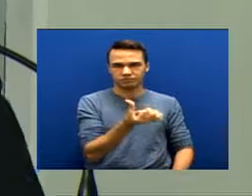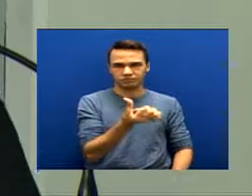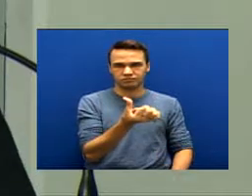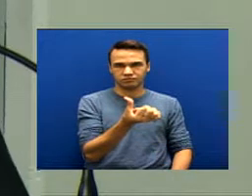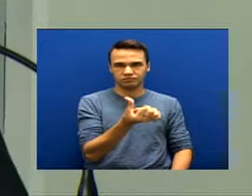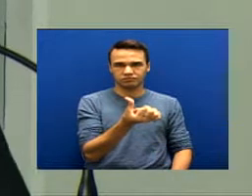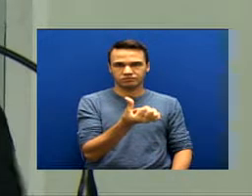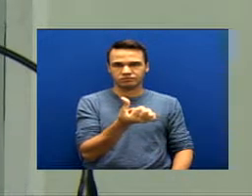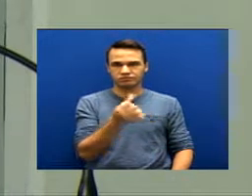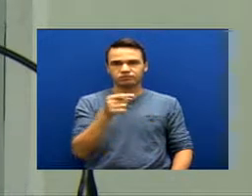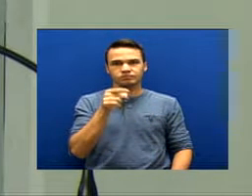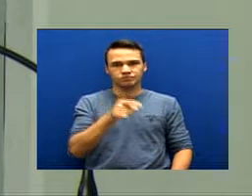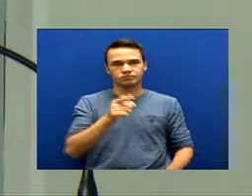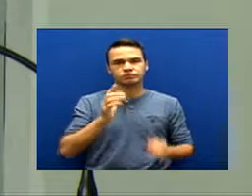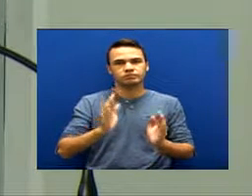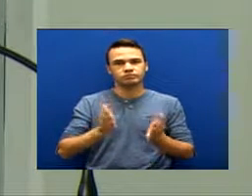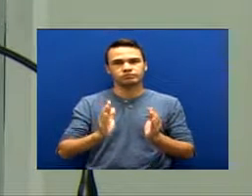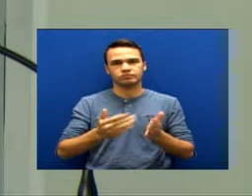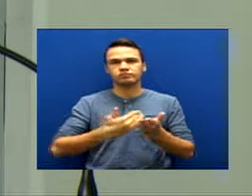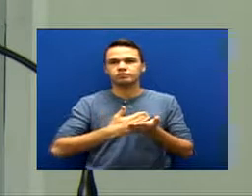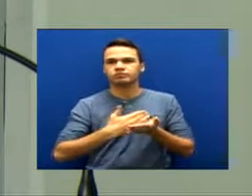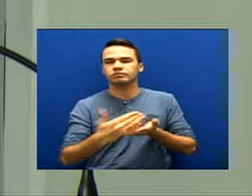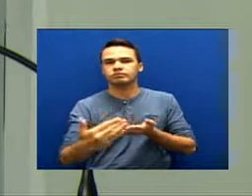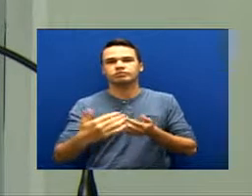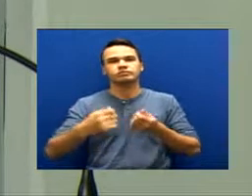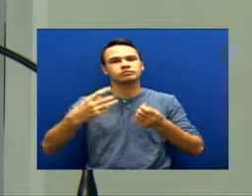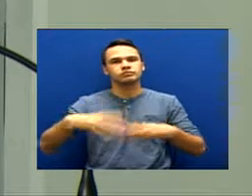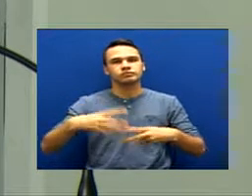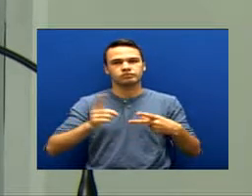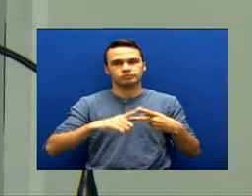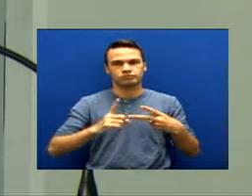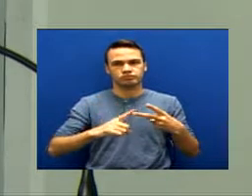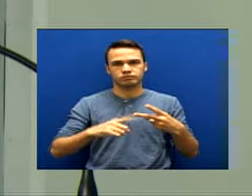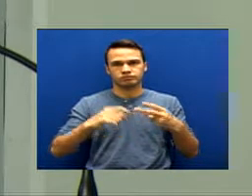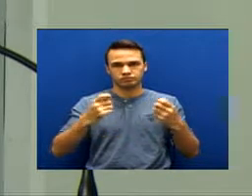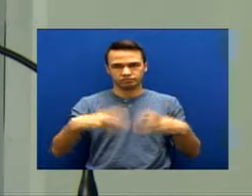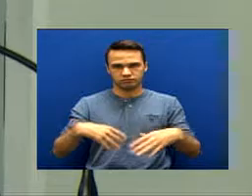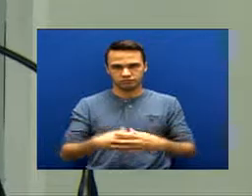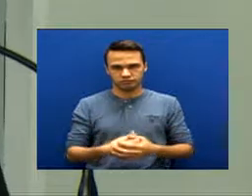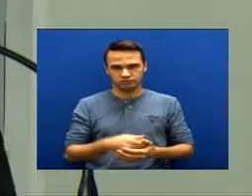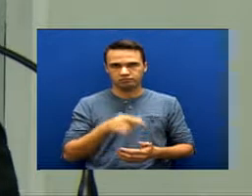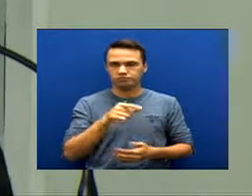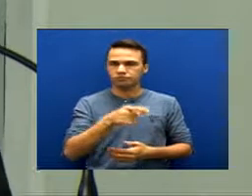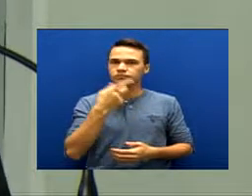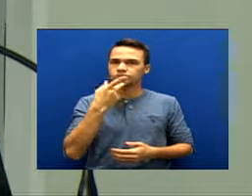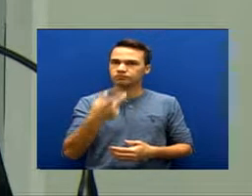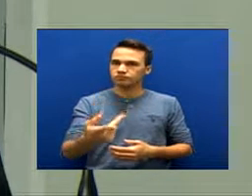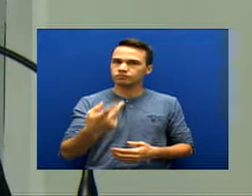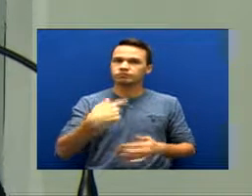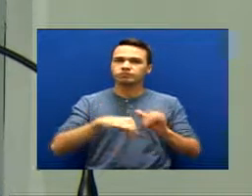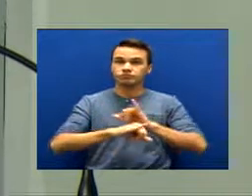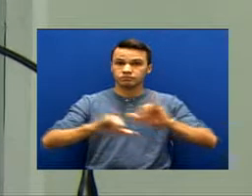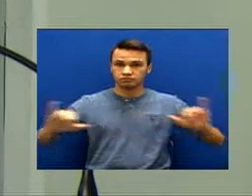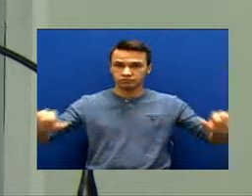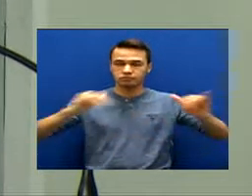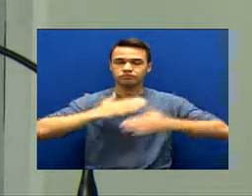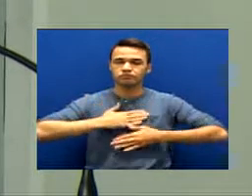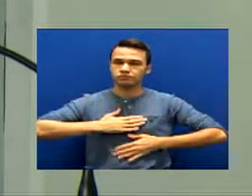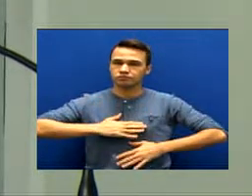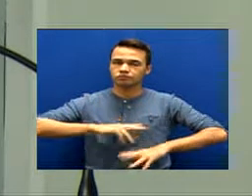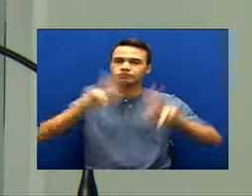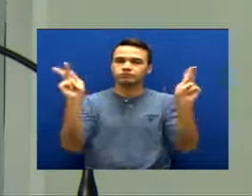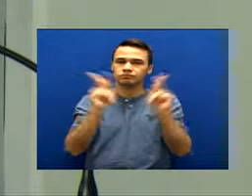serão egoístas, avarentos, orgulhosos, vaidosos, xingadores, ingratos, desobedientes a